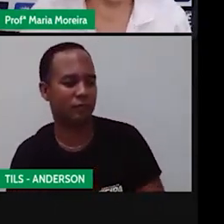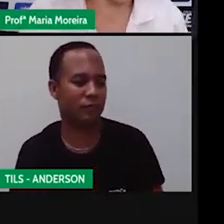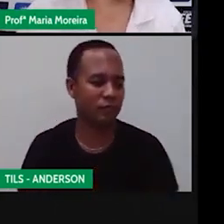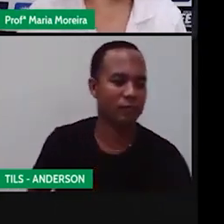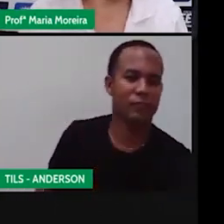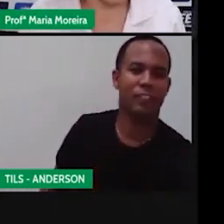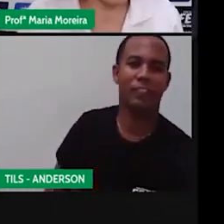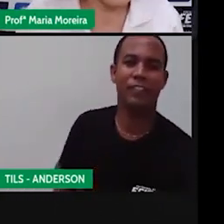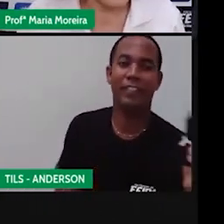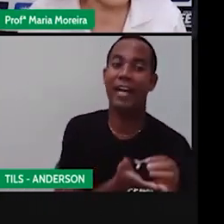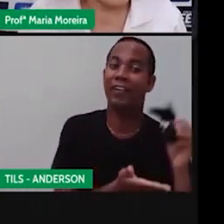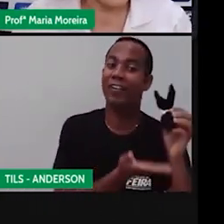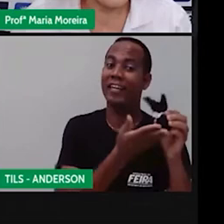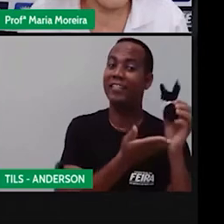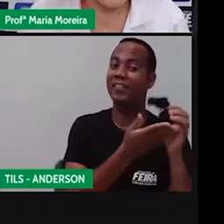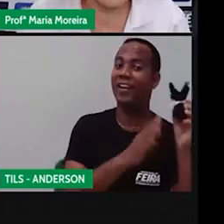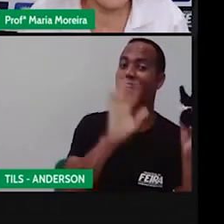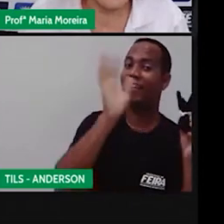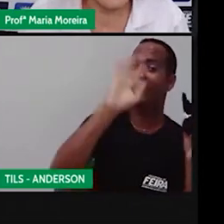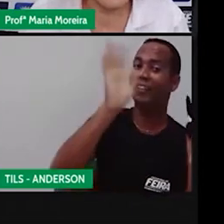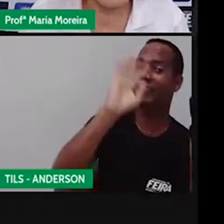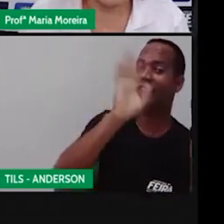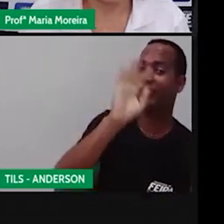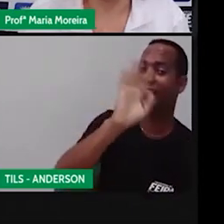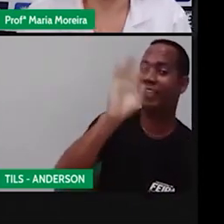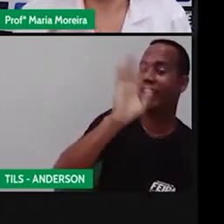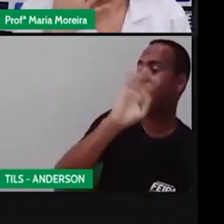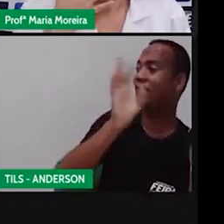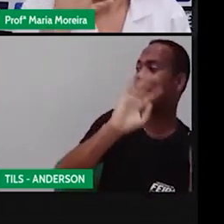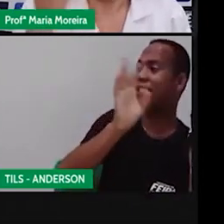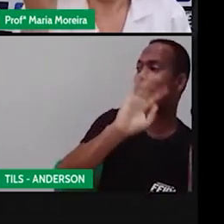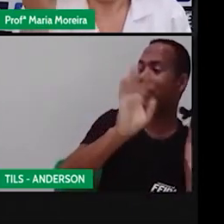assisti suas aulas, encontrar com o Anderson, disse assim, olha, Anderson...